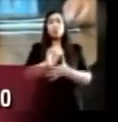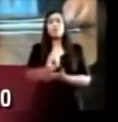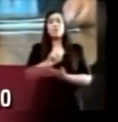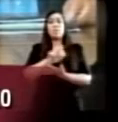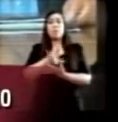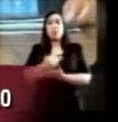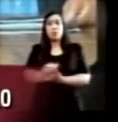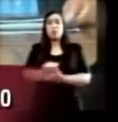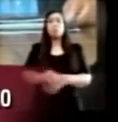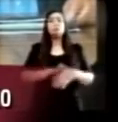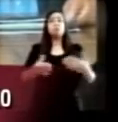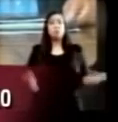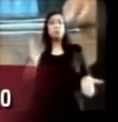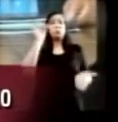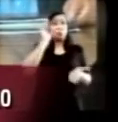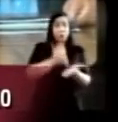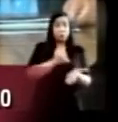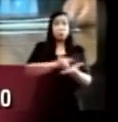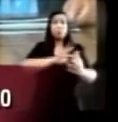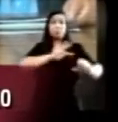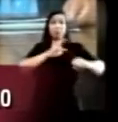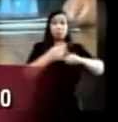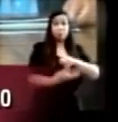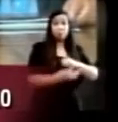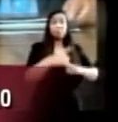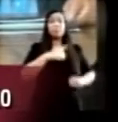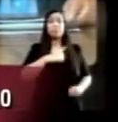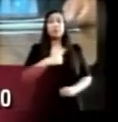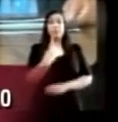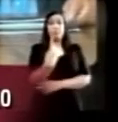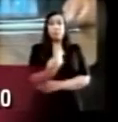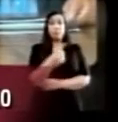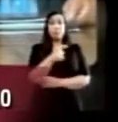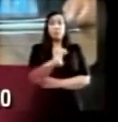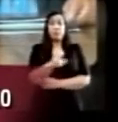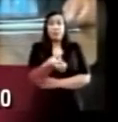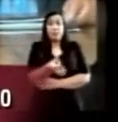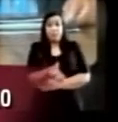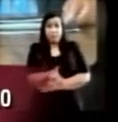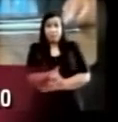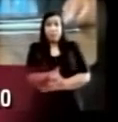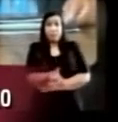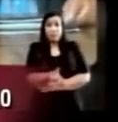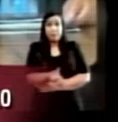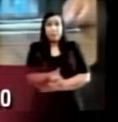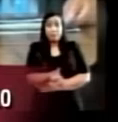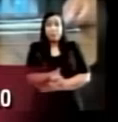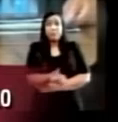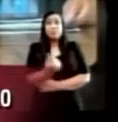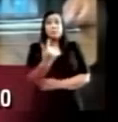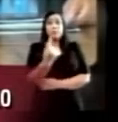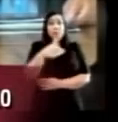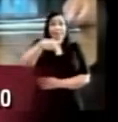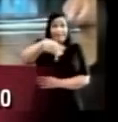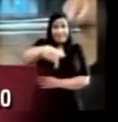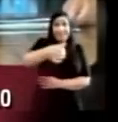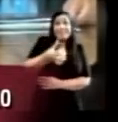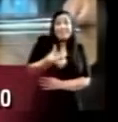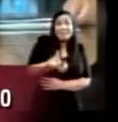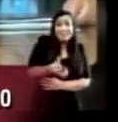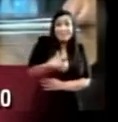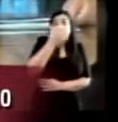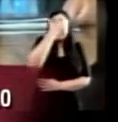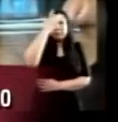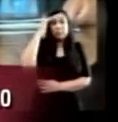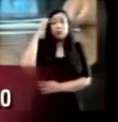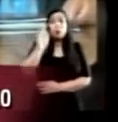Dos confirmados de Covid, nós estamos com 156 internados, sendo 76 em